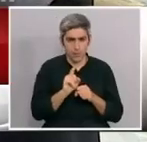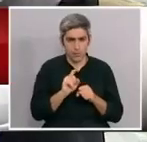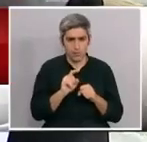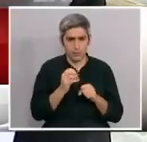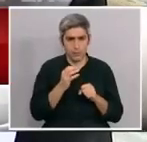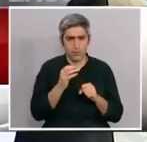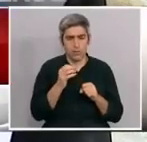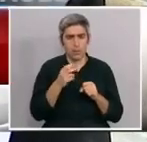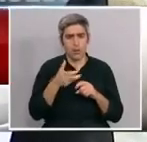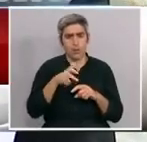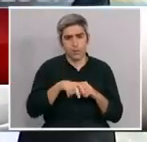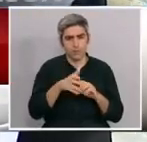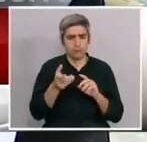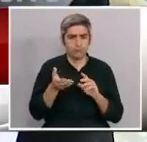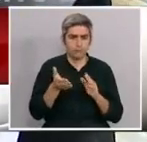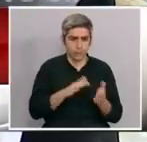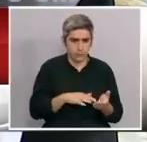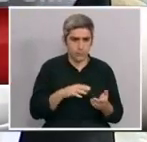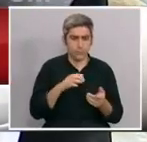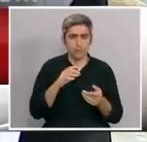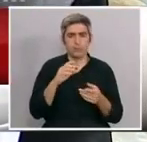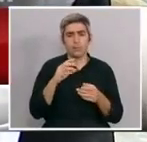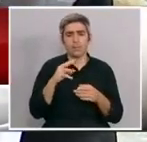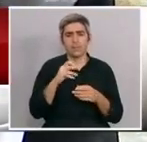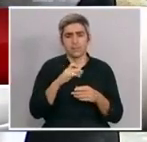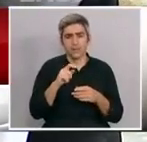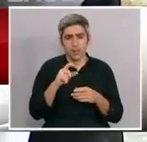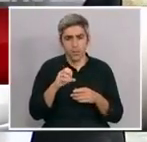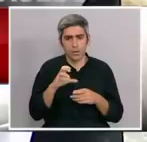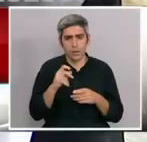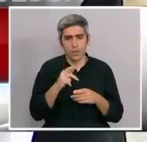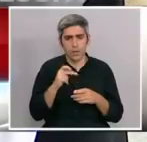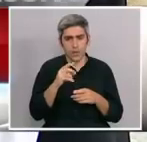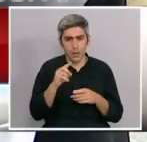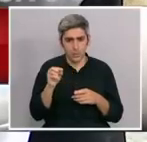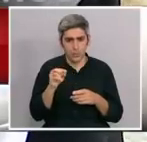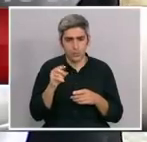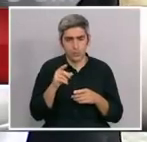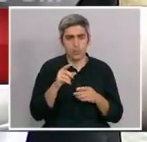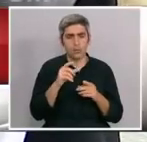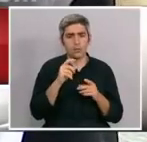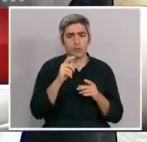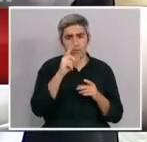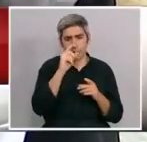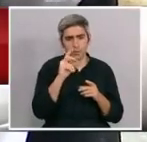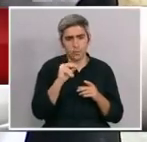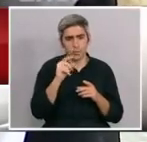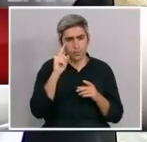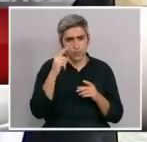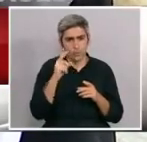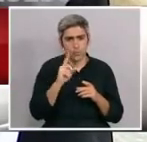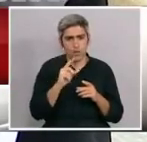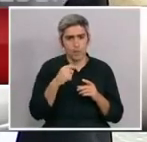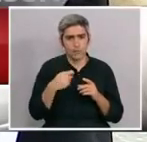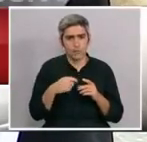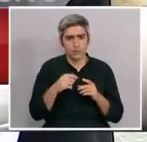da queda da cadeira, Marcelo Caetano empossado por Américo Tomás, Salazar nunca soube não era presidente do